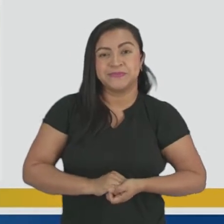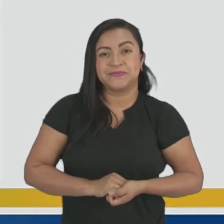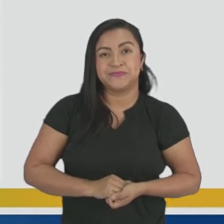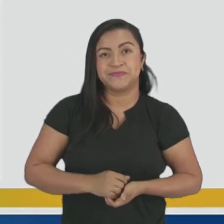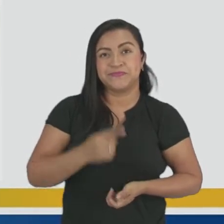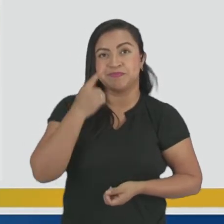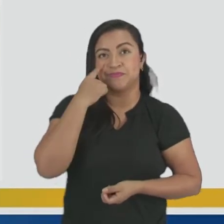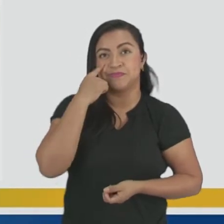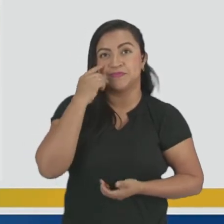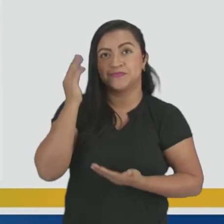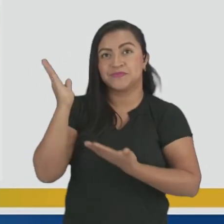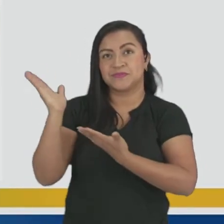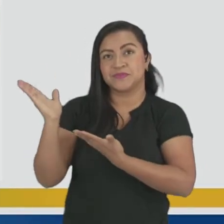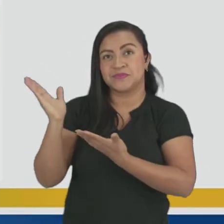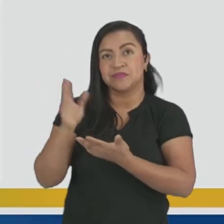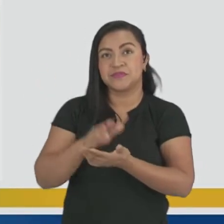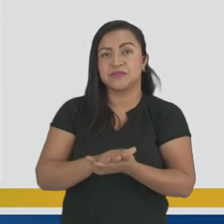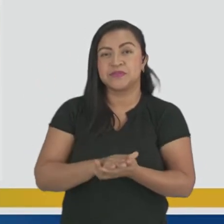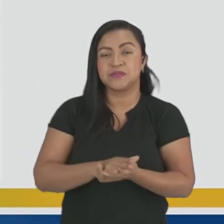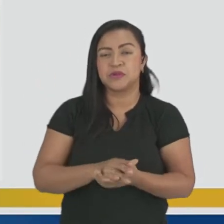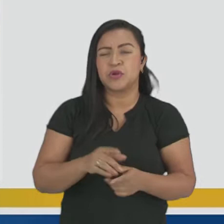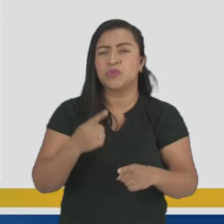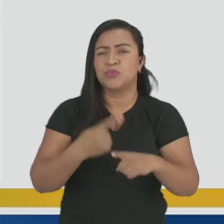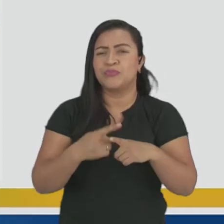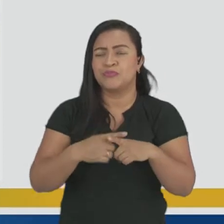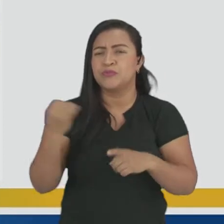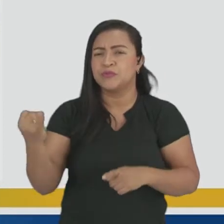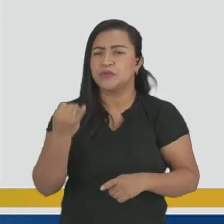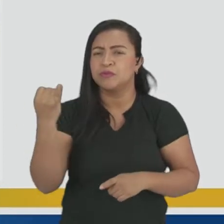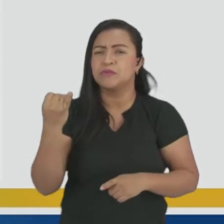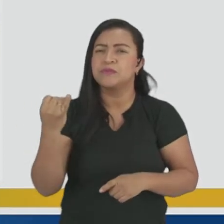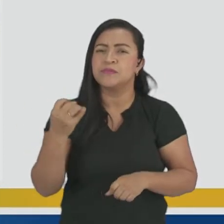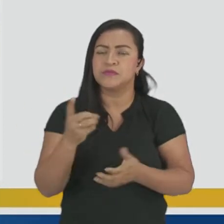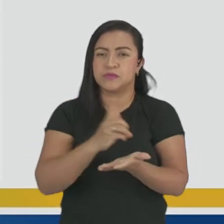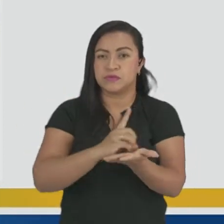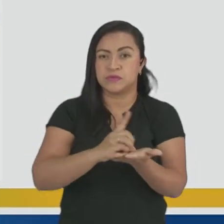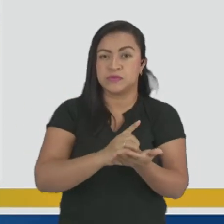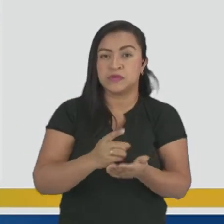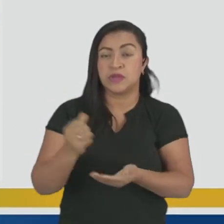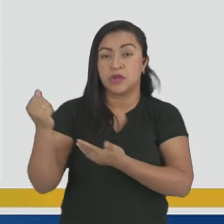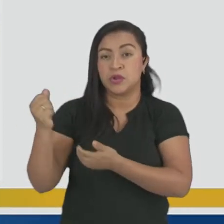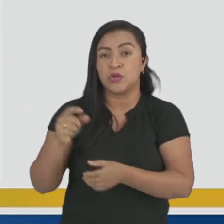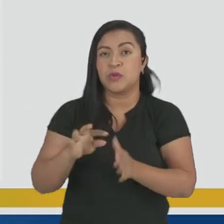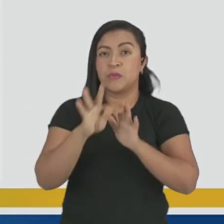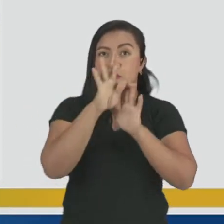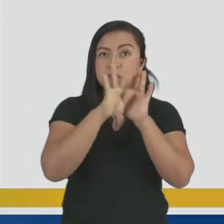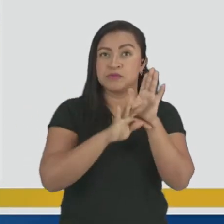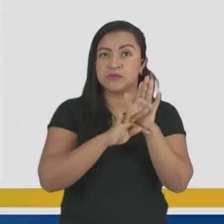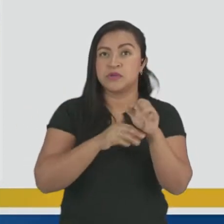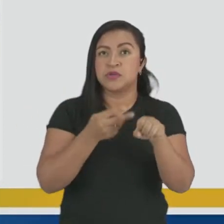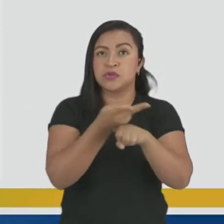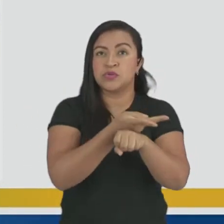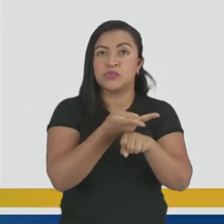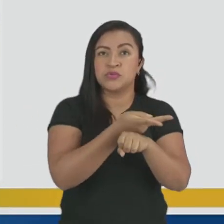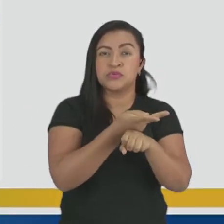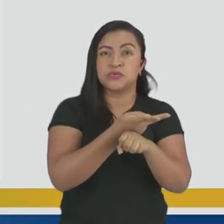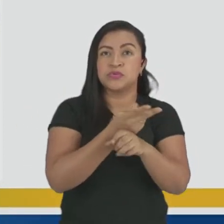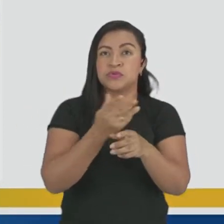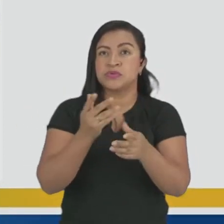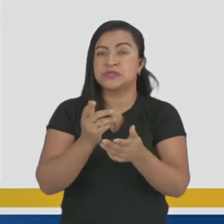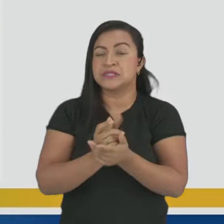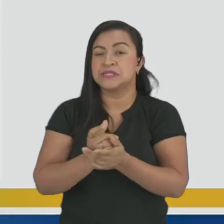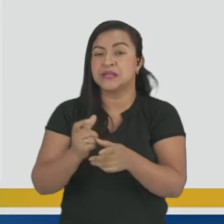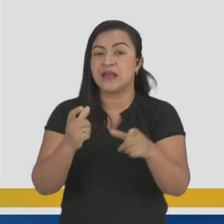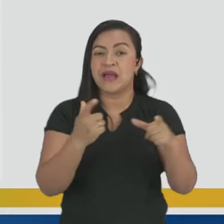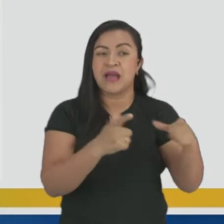Olha só o exemplo aí. Tem um texto. Por que que é importante o dicionário? Eu peguei esse texto aí, que você acompanha, procura se alguém, procura se é